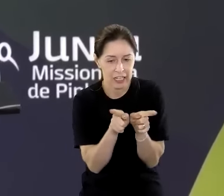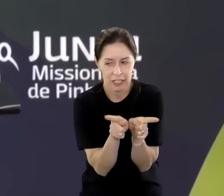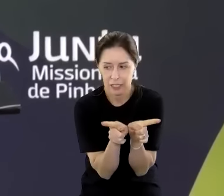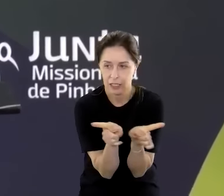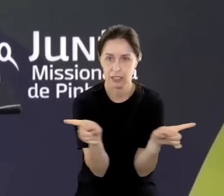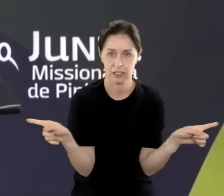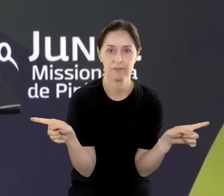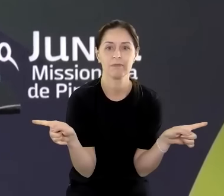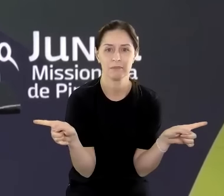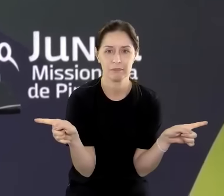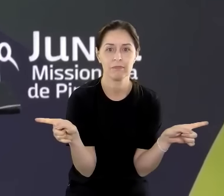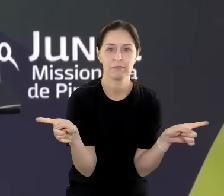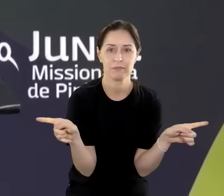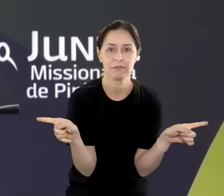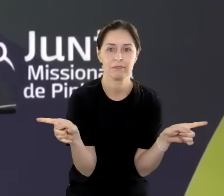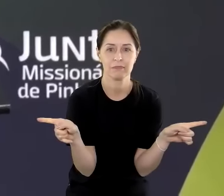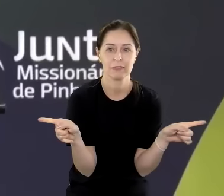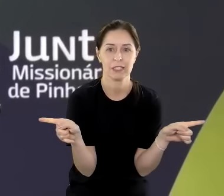oxigênio,